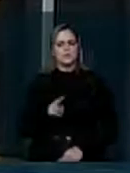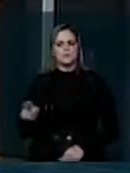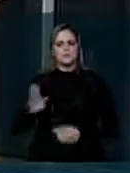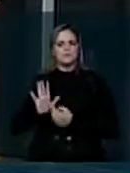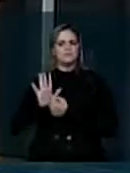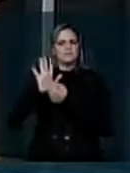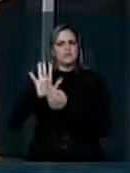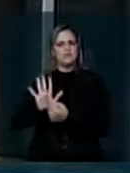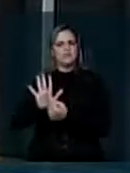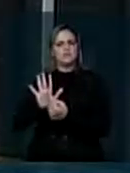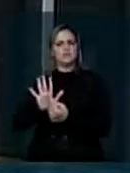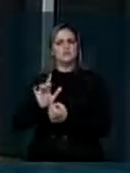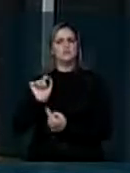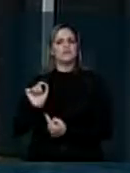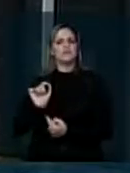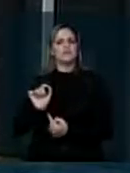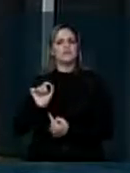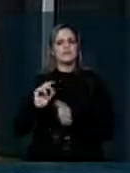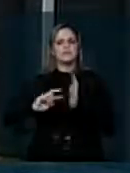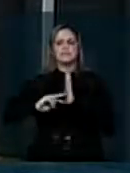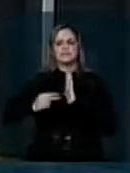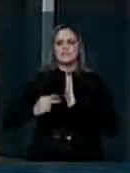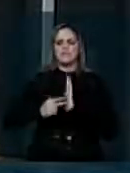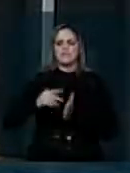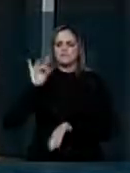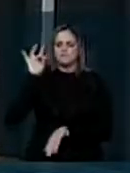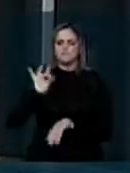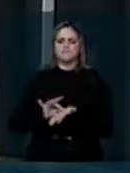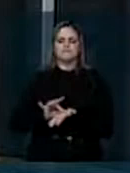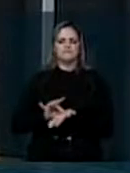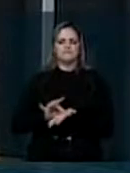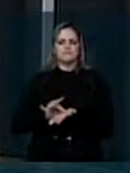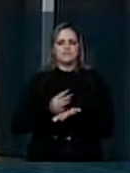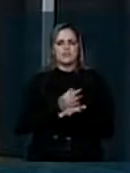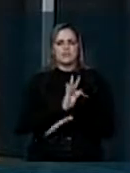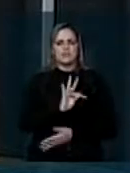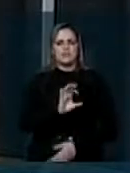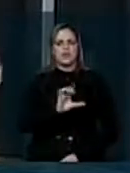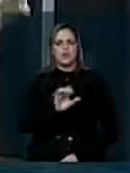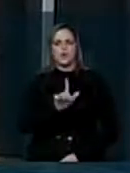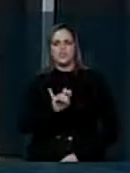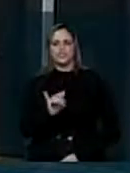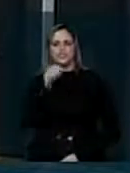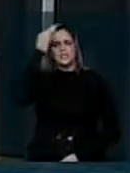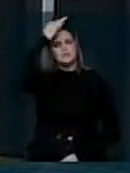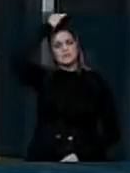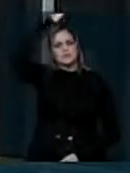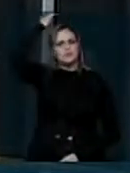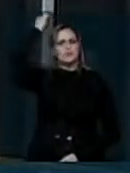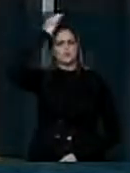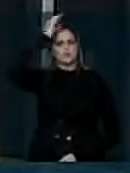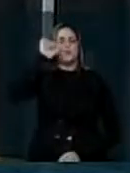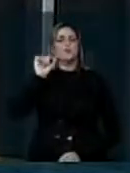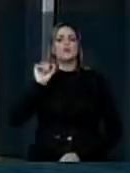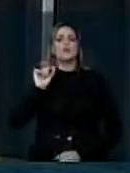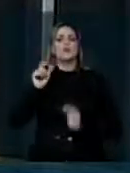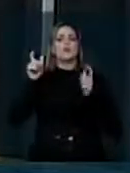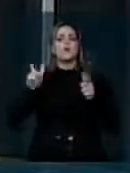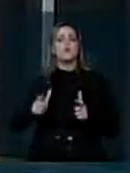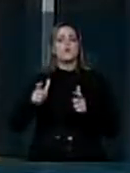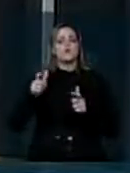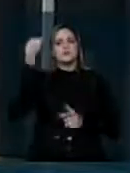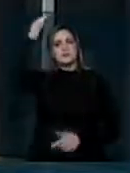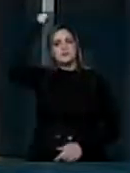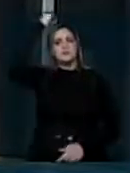refletia, traduzir a essência realmente da teologia do Espírito Santo, porque ele diz: aonde está o Espírito, aí